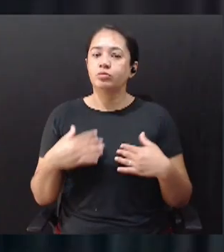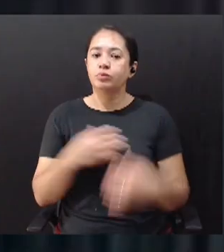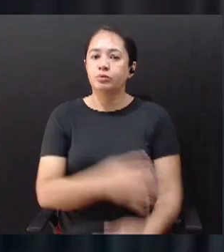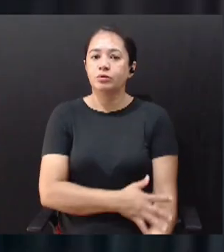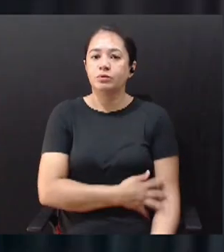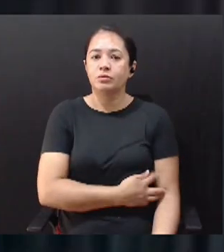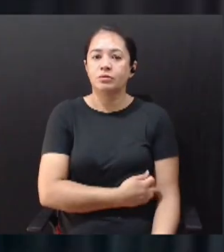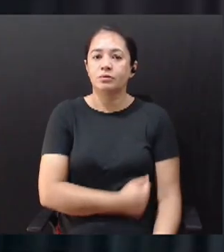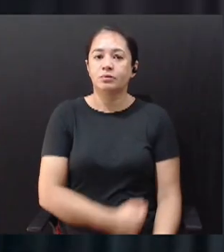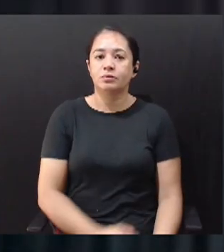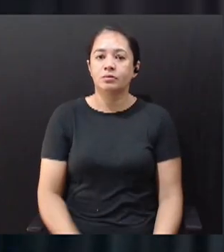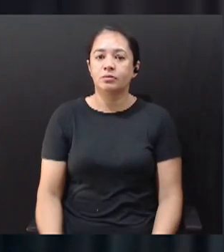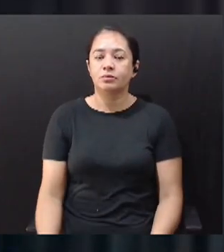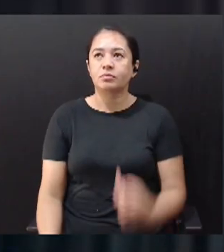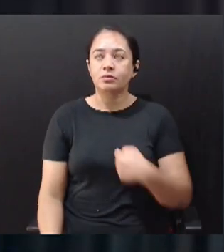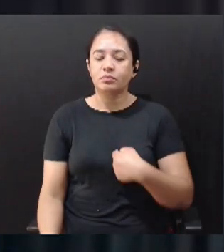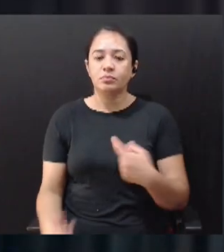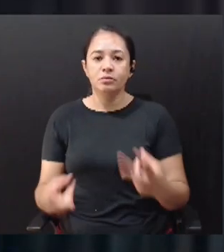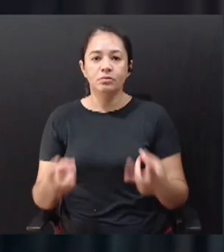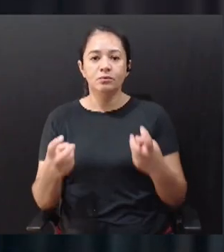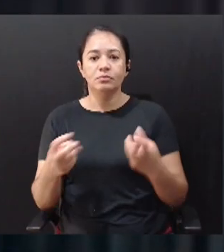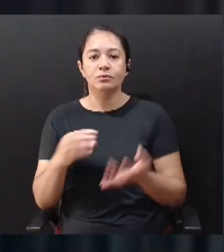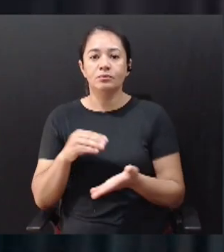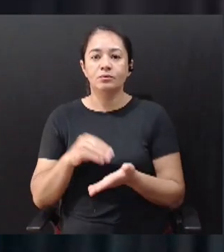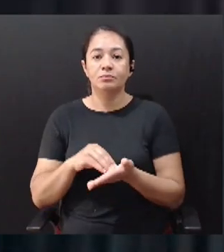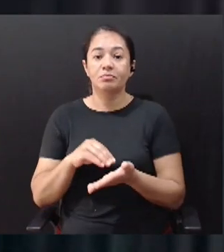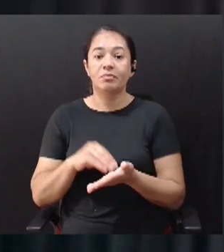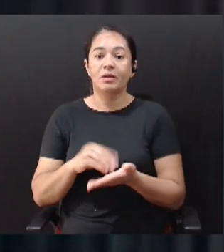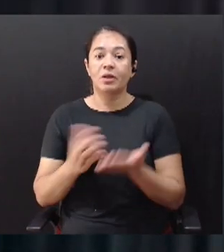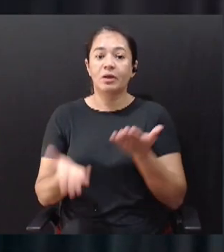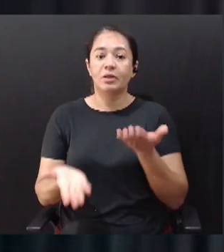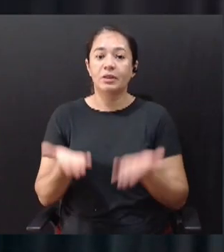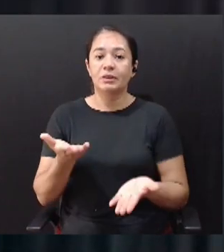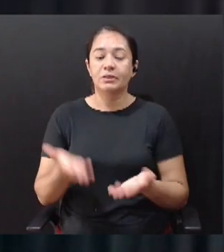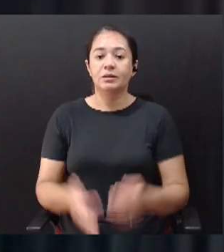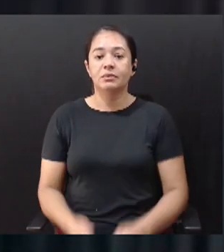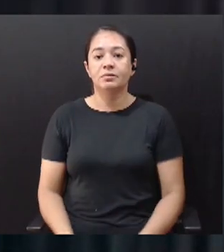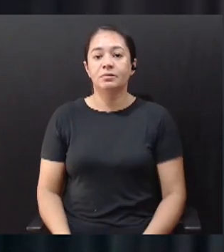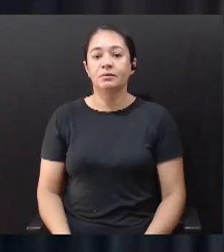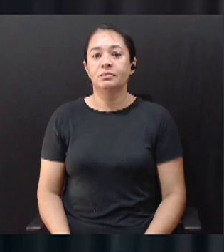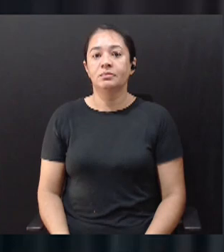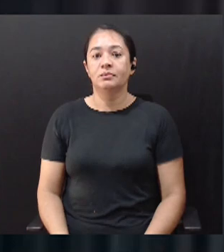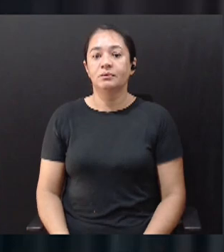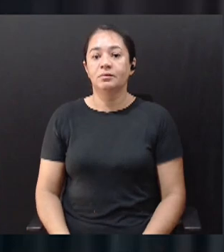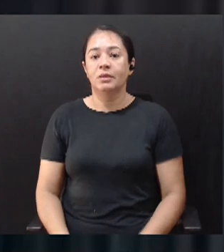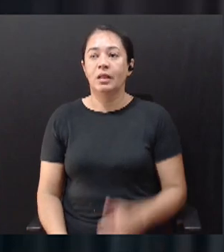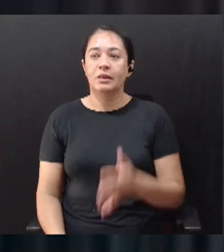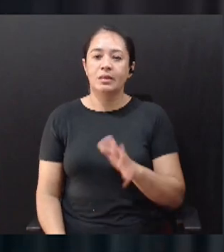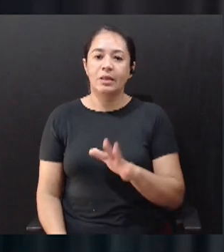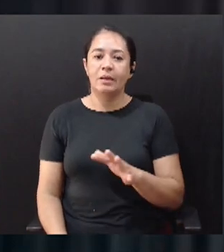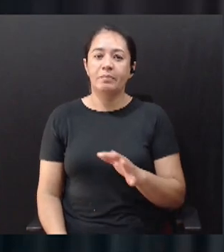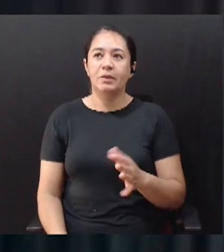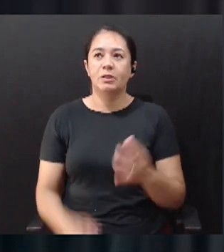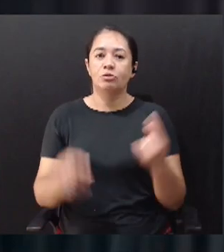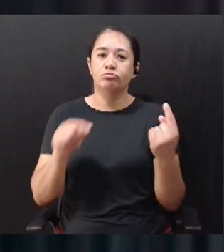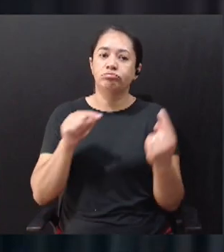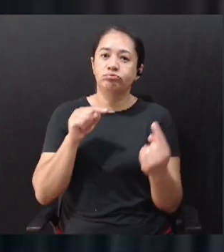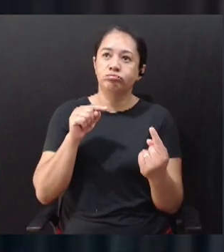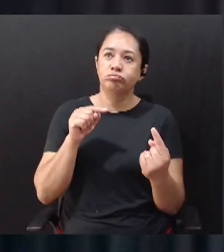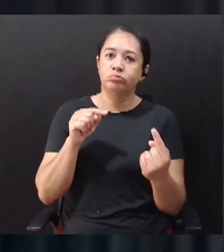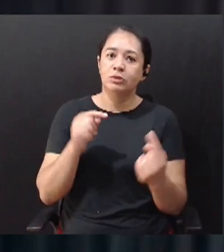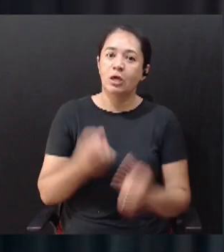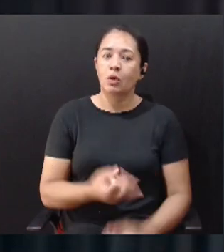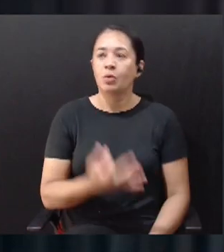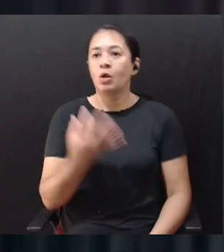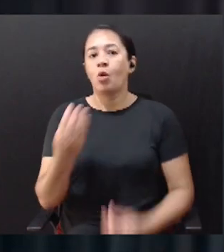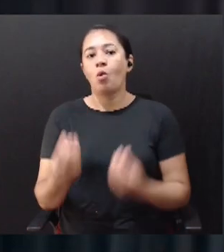né, então eu vejo que é uma falta de equilíbrio ali, e dependendo da intensidade, de como a pessoa chega